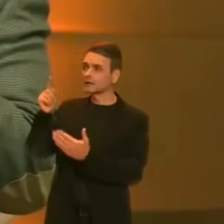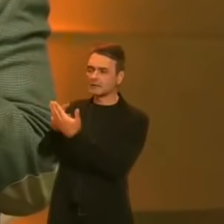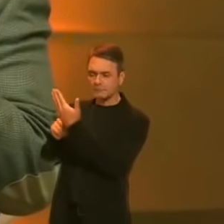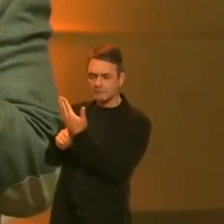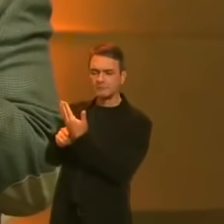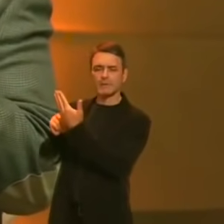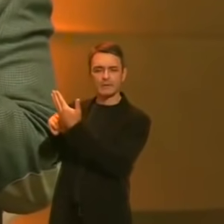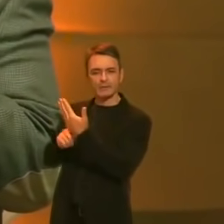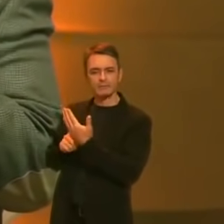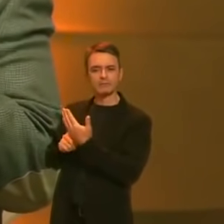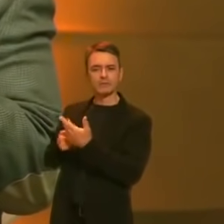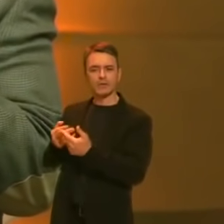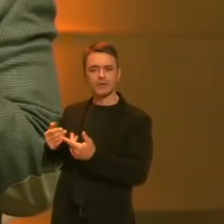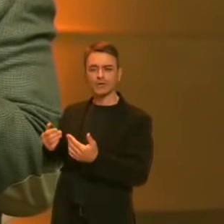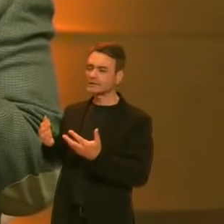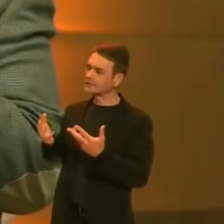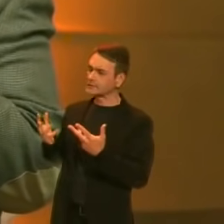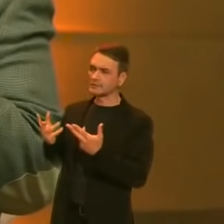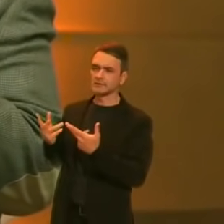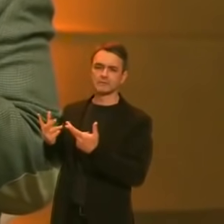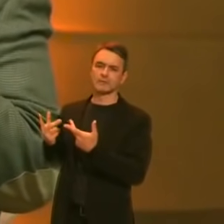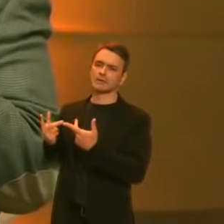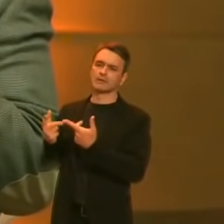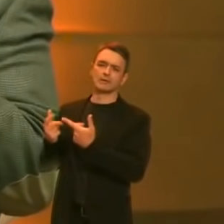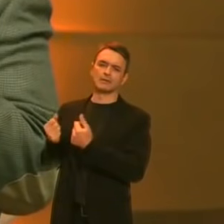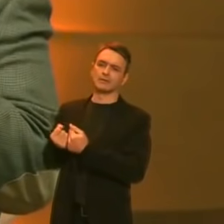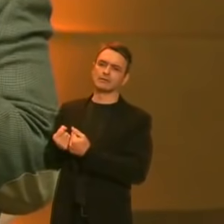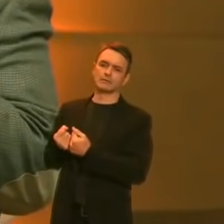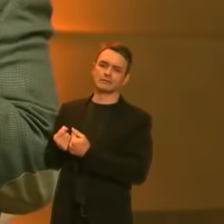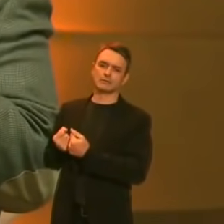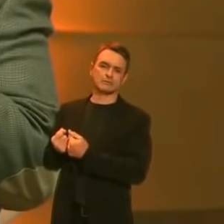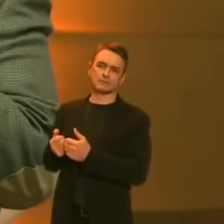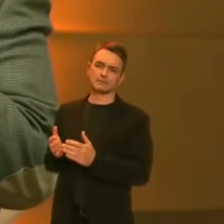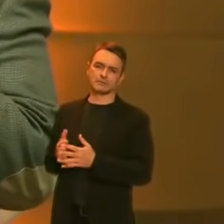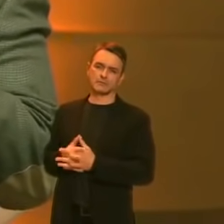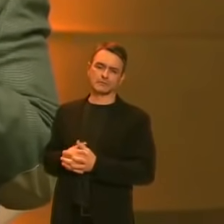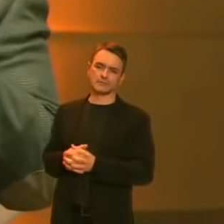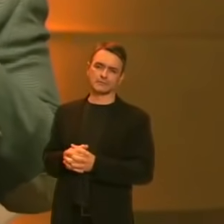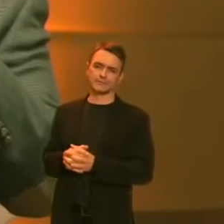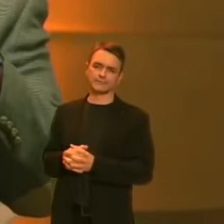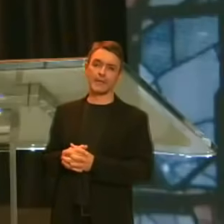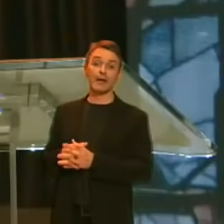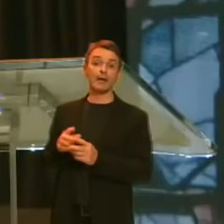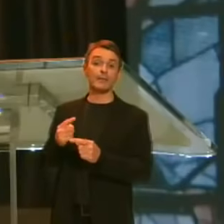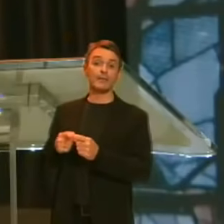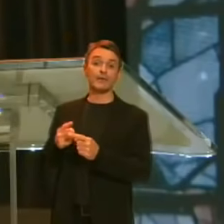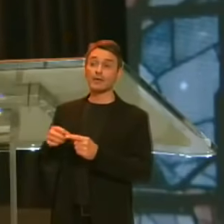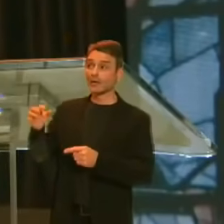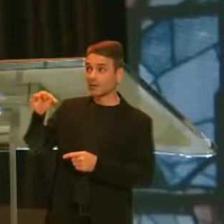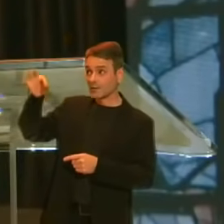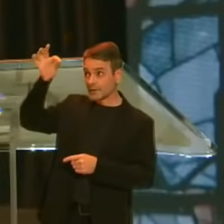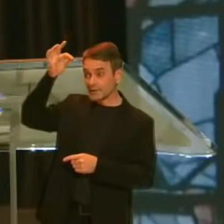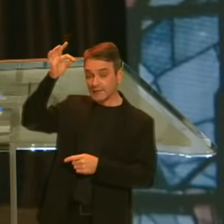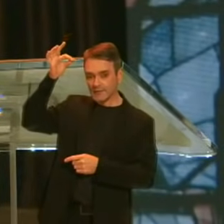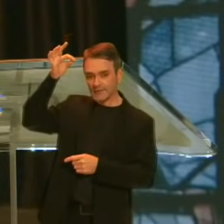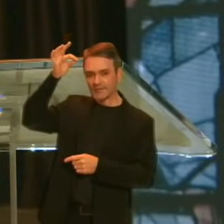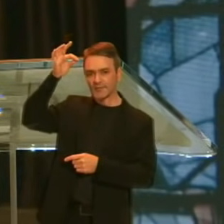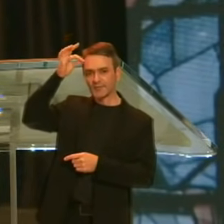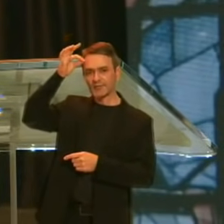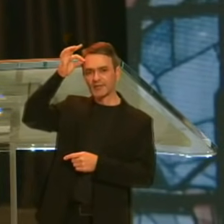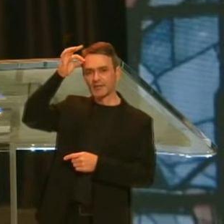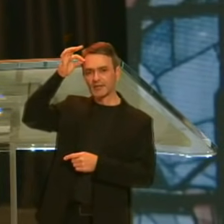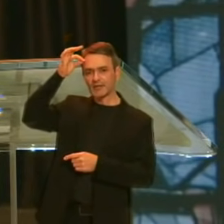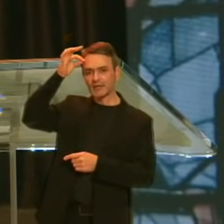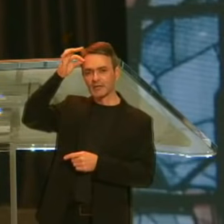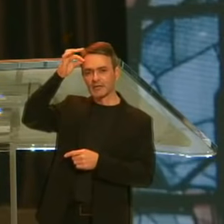tão tremendas que valiam para o dia inteiro, para o outro dia, porque o Espírito Santo